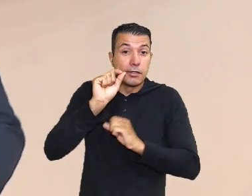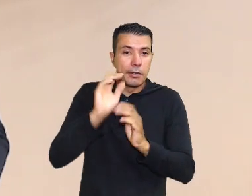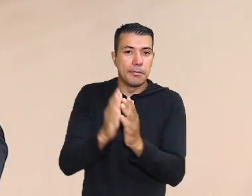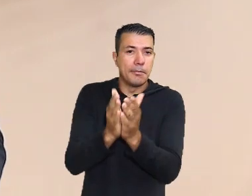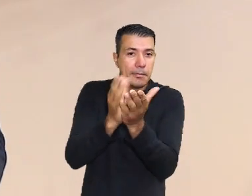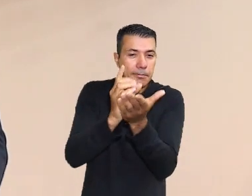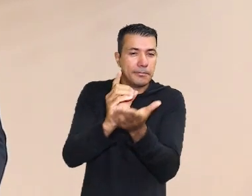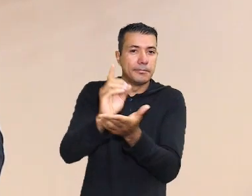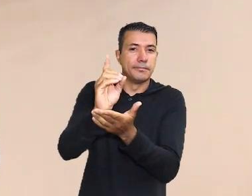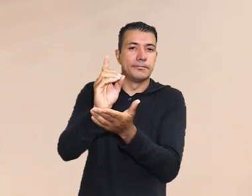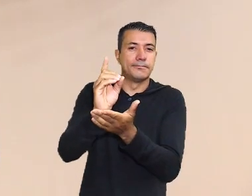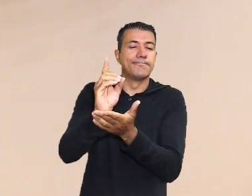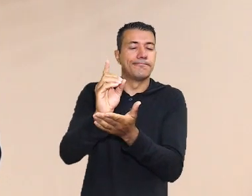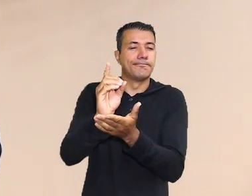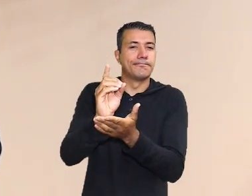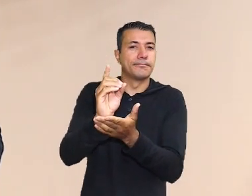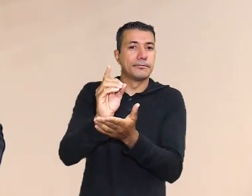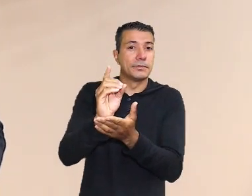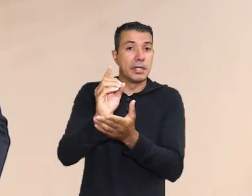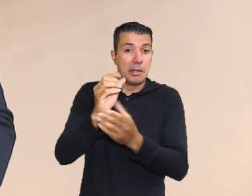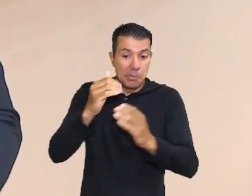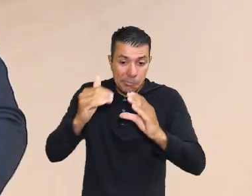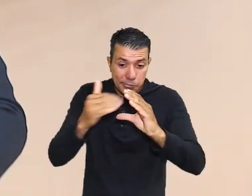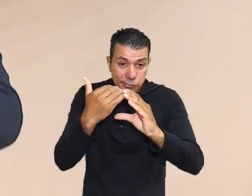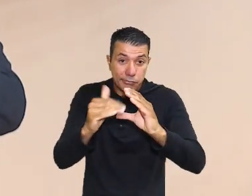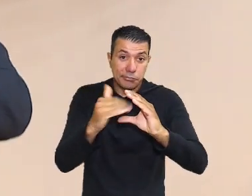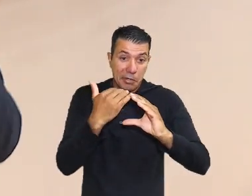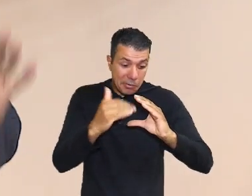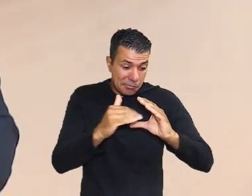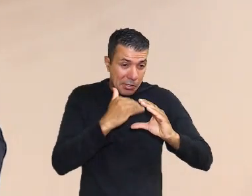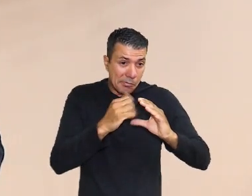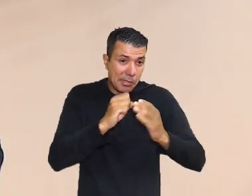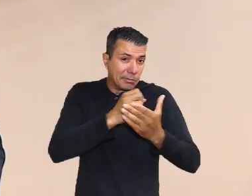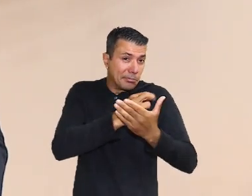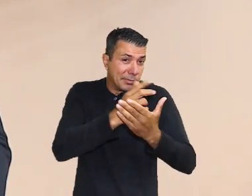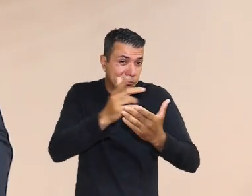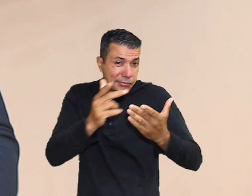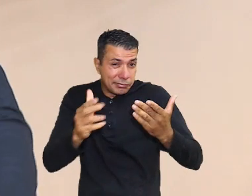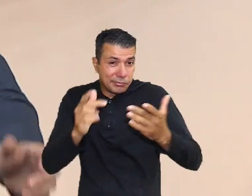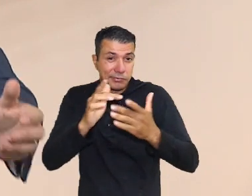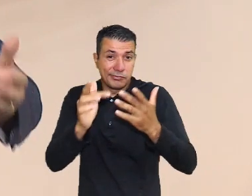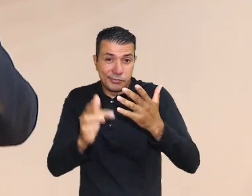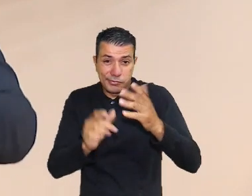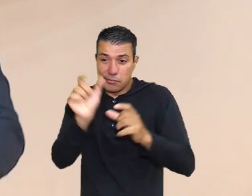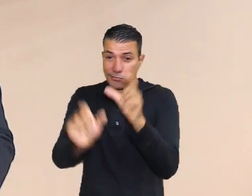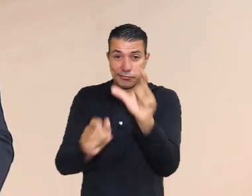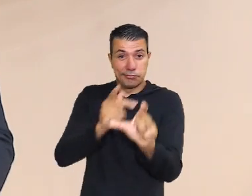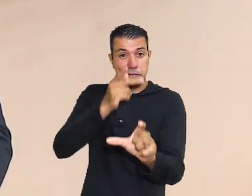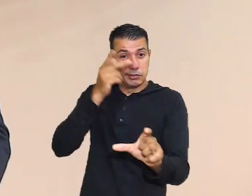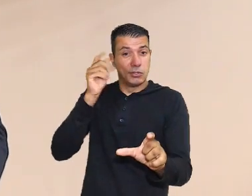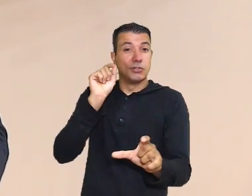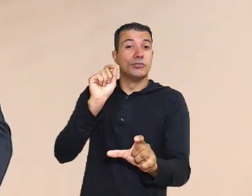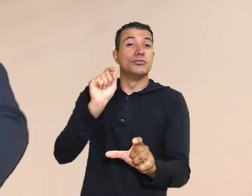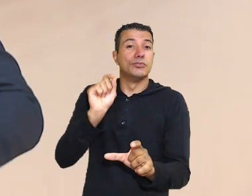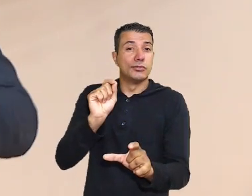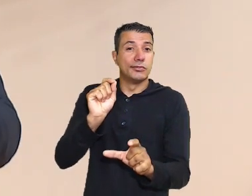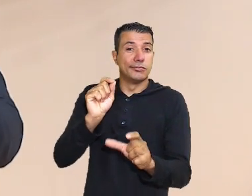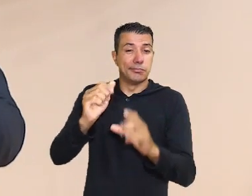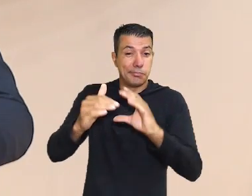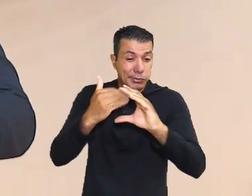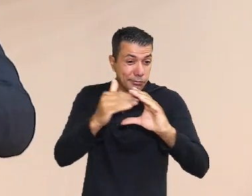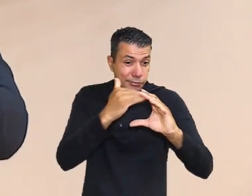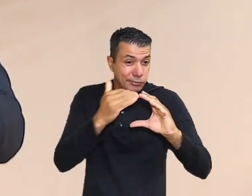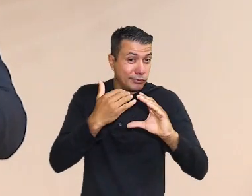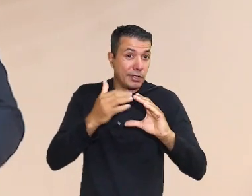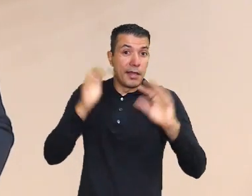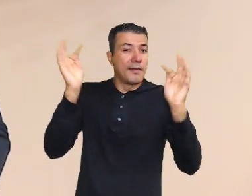de Deus. Nós temos recebido muitas mensagens, são muitas pessoas que têm aqui escrito para nós, dizendo